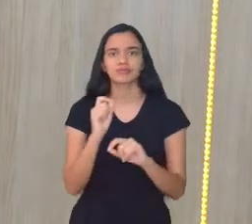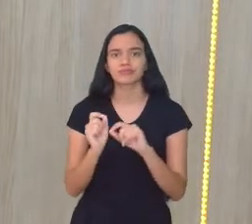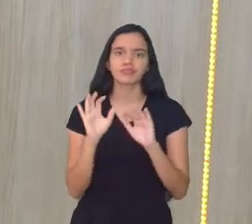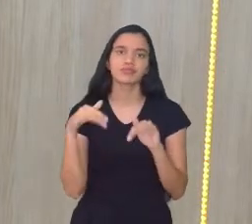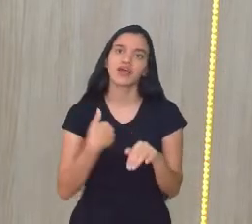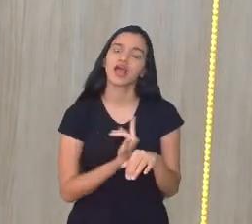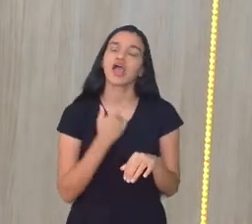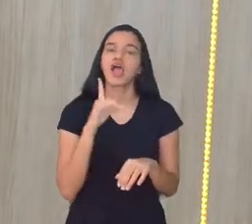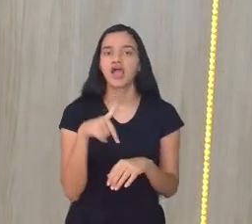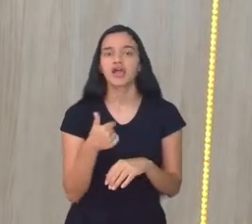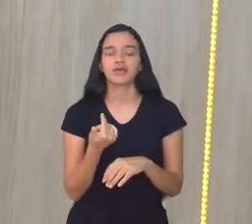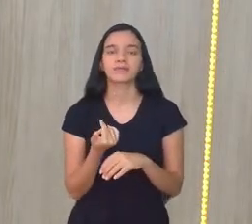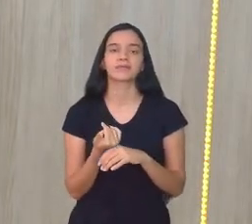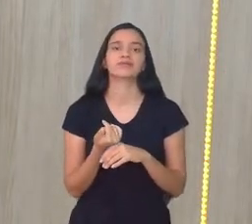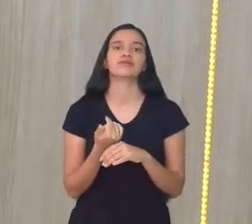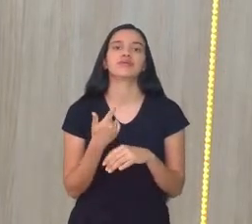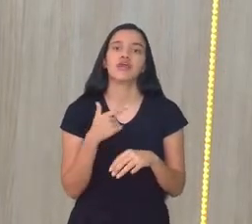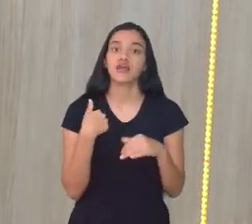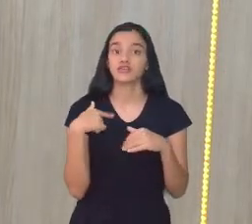gente vai